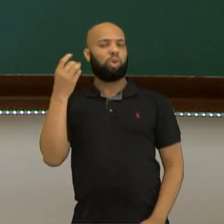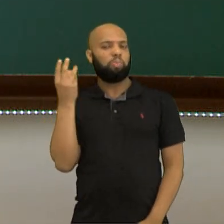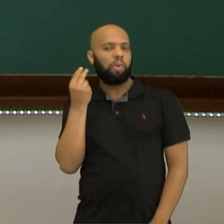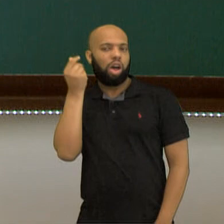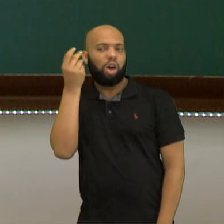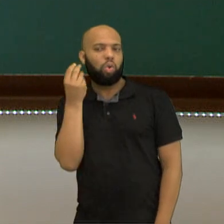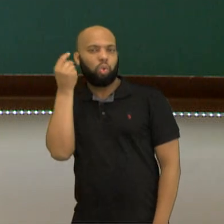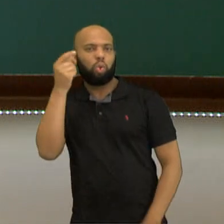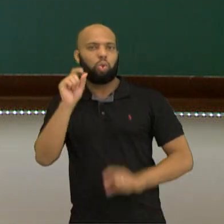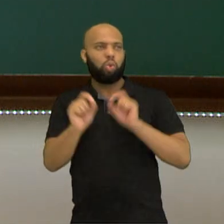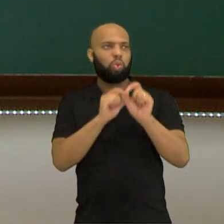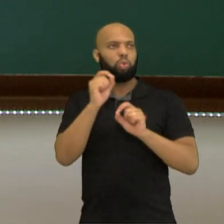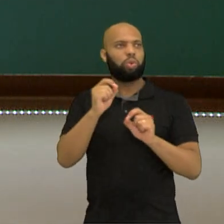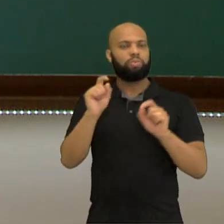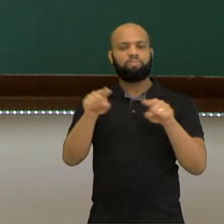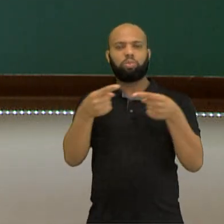aquela